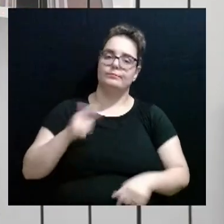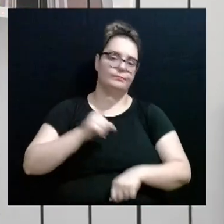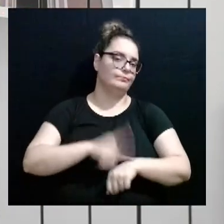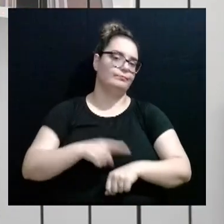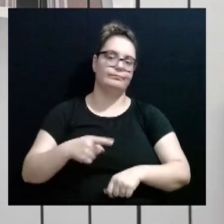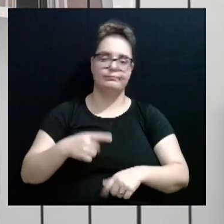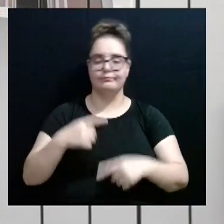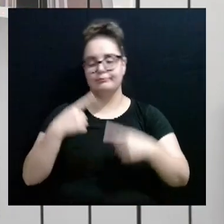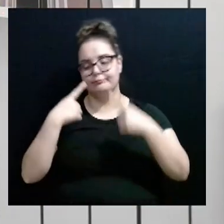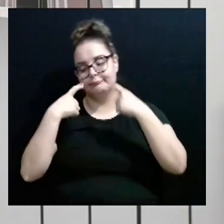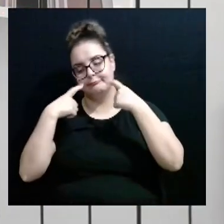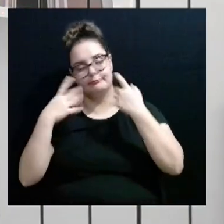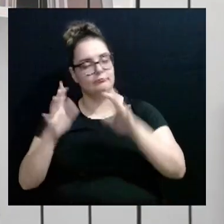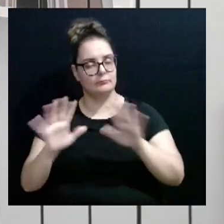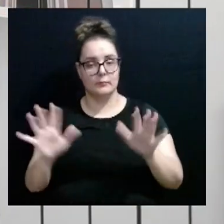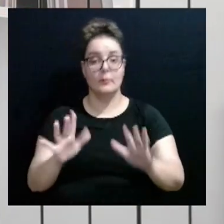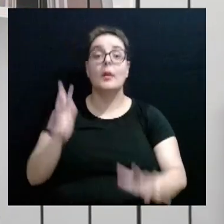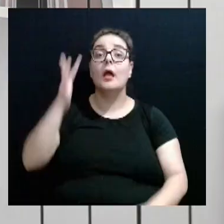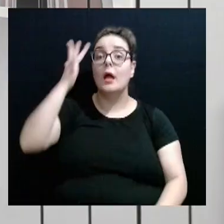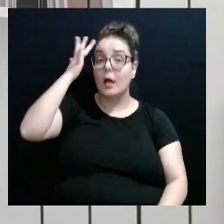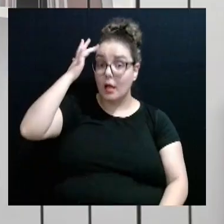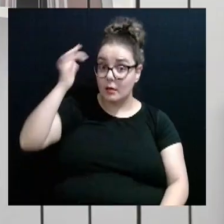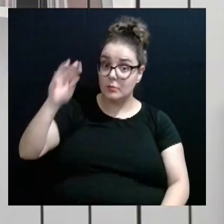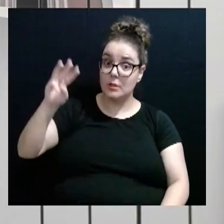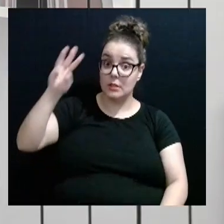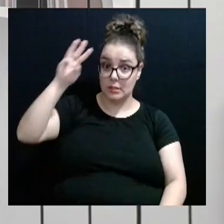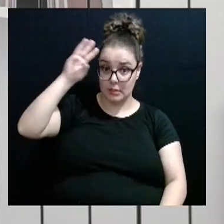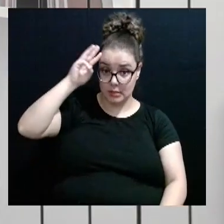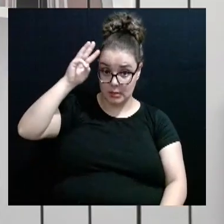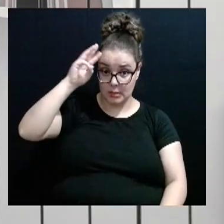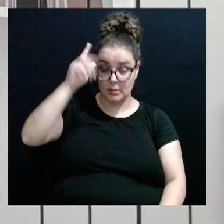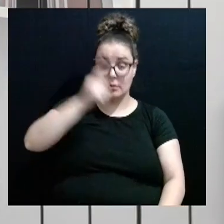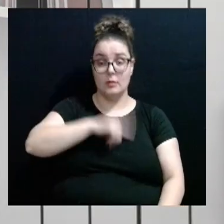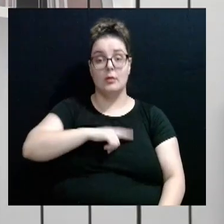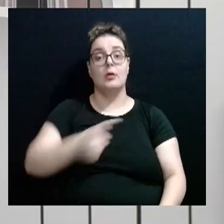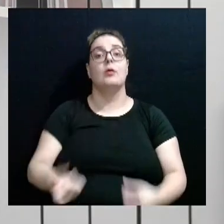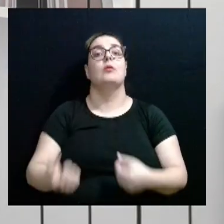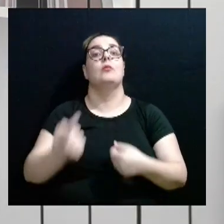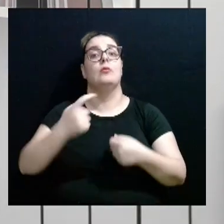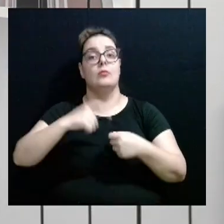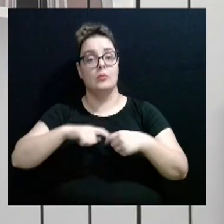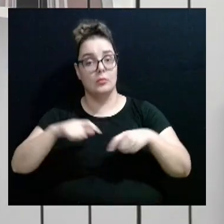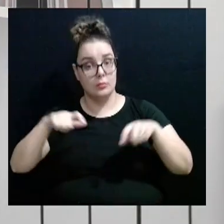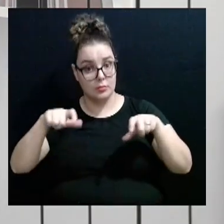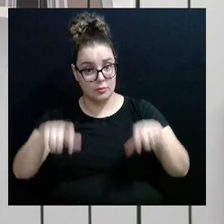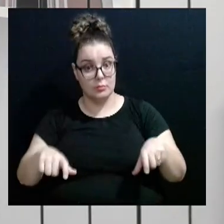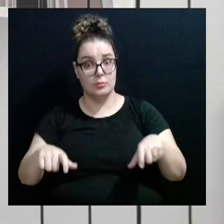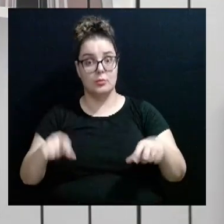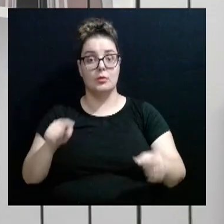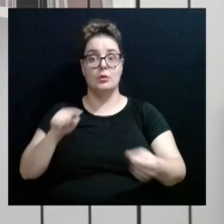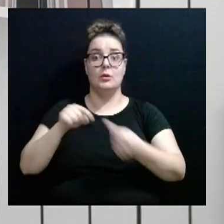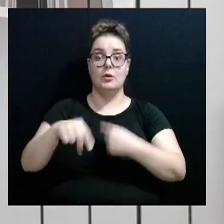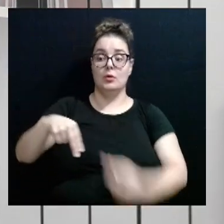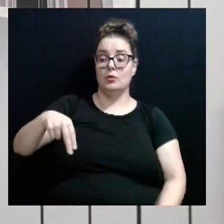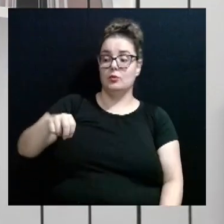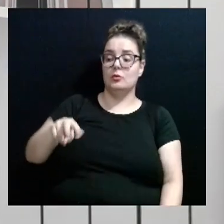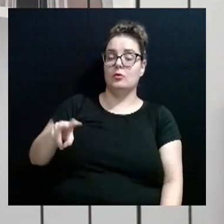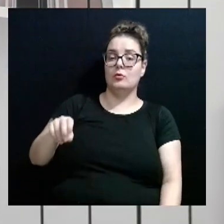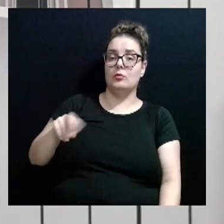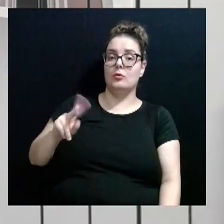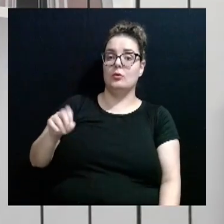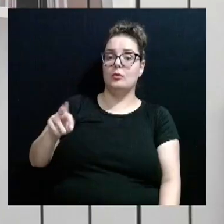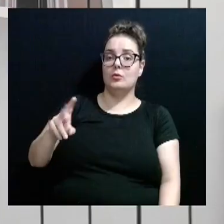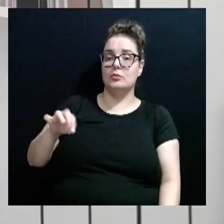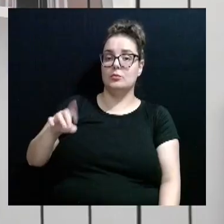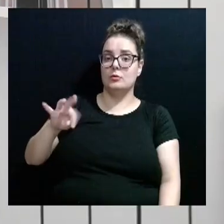porque amanhã, na terça-feira, o Bugre já volta a campo contra o Novo Horizontino, 7 horas da noite,